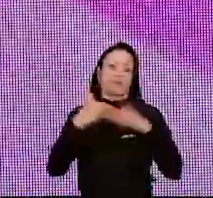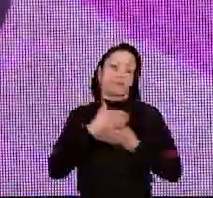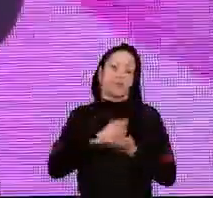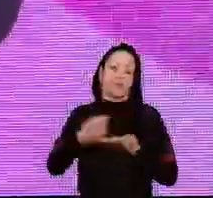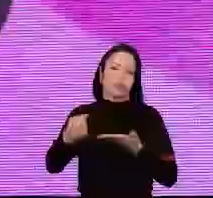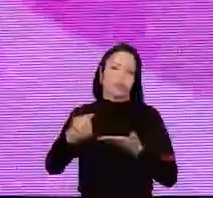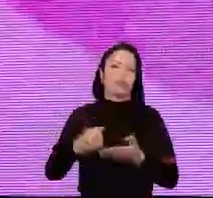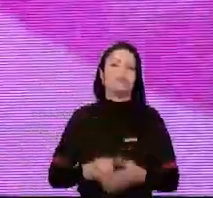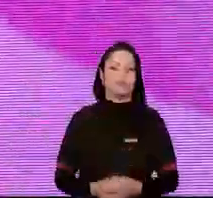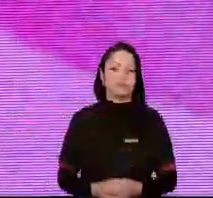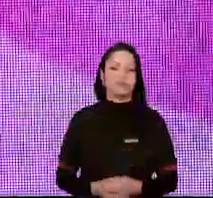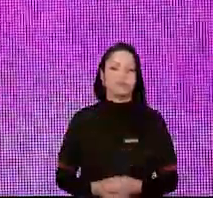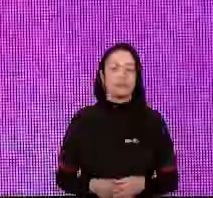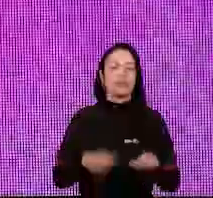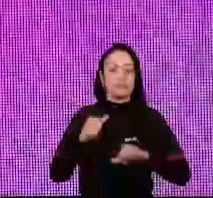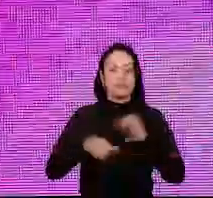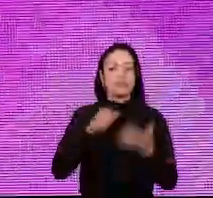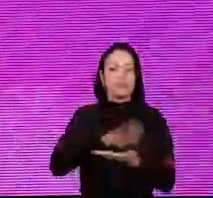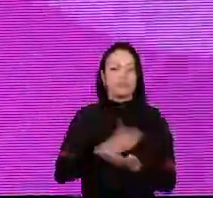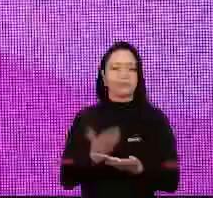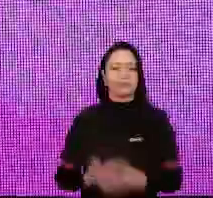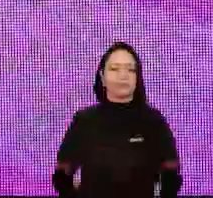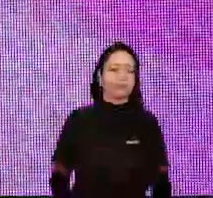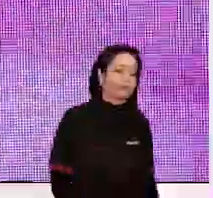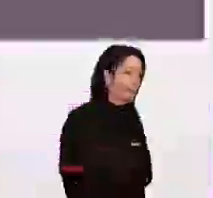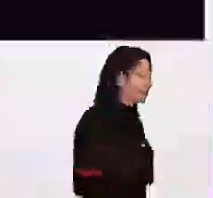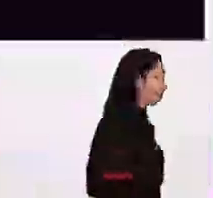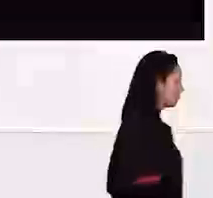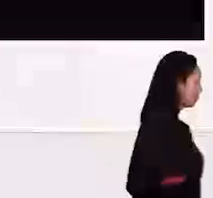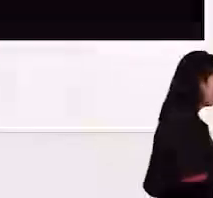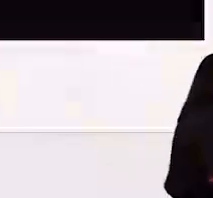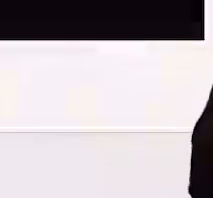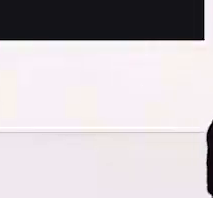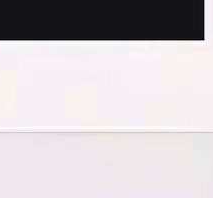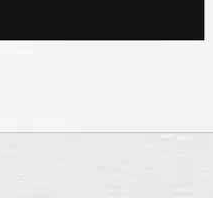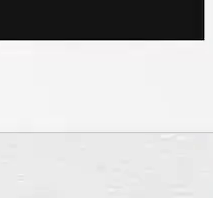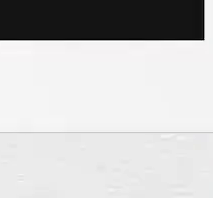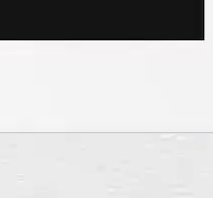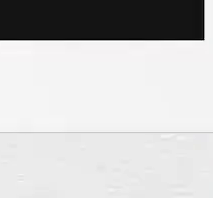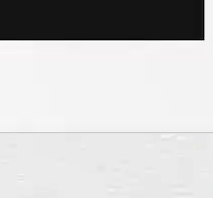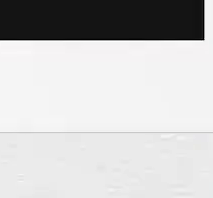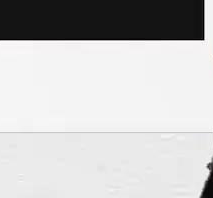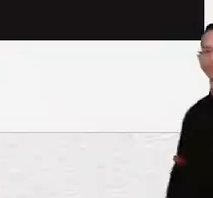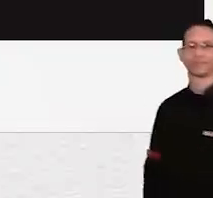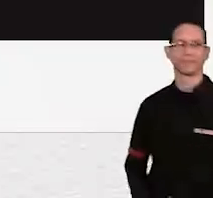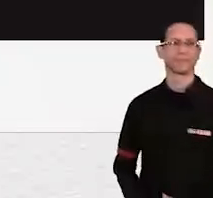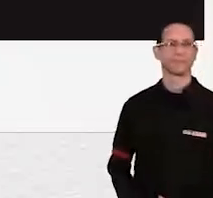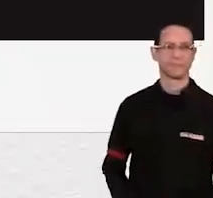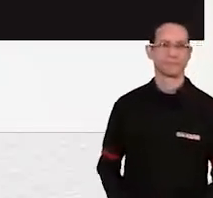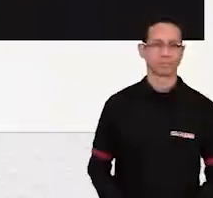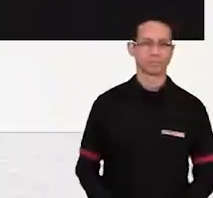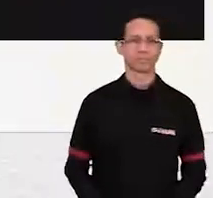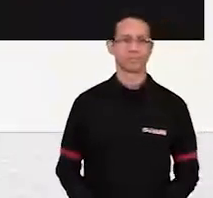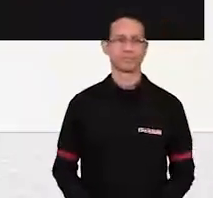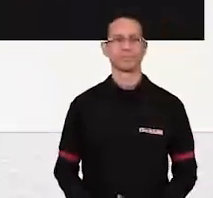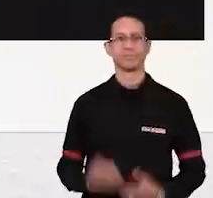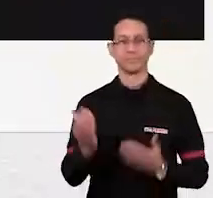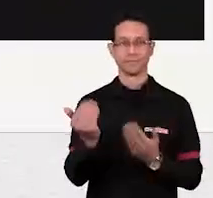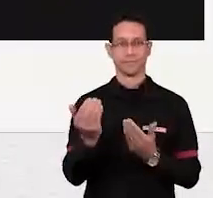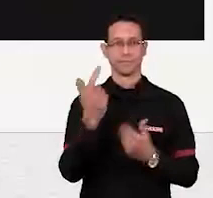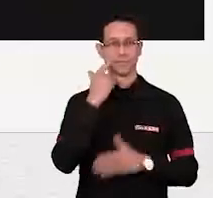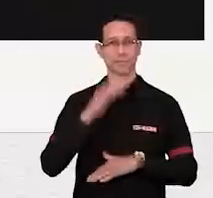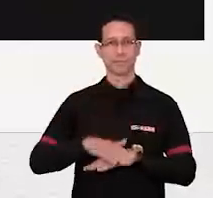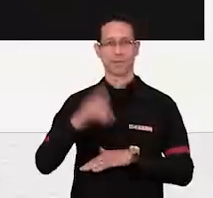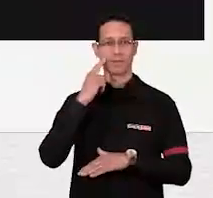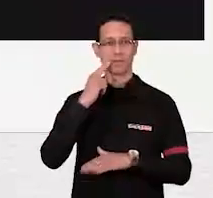horrorosa. Outra coisa que a gente vê, com pouca frequência, são animais jovens, né, que você vai buscar o